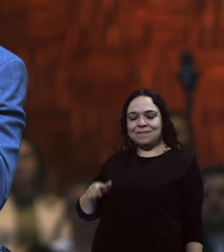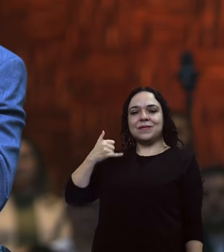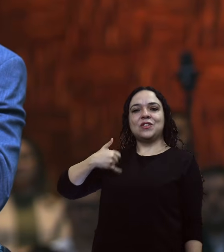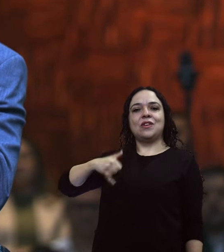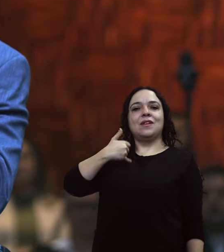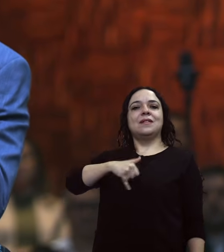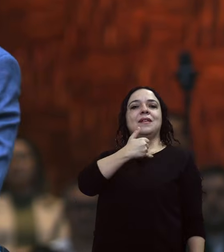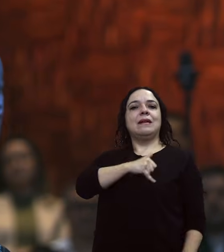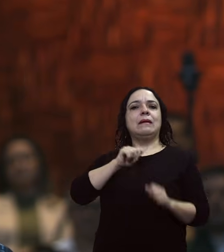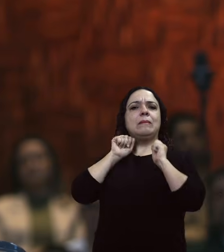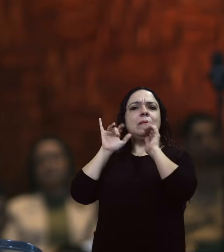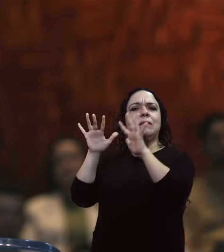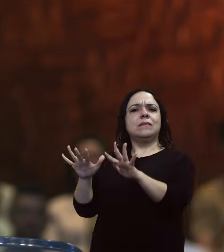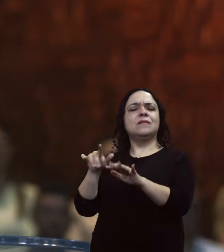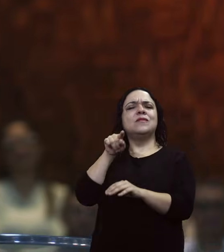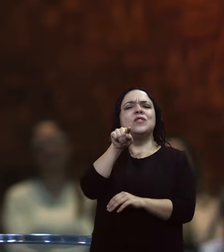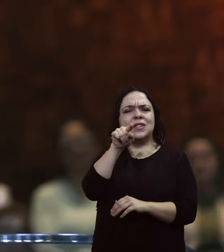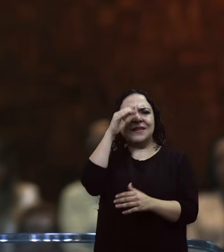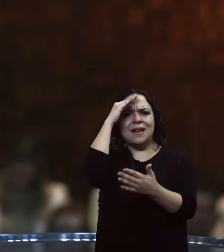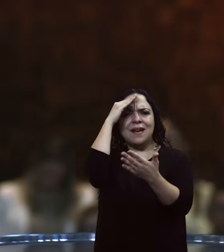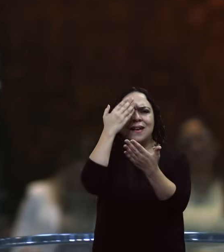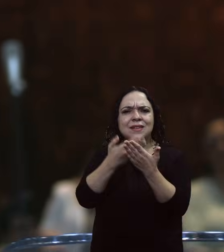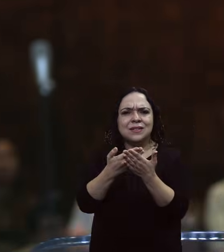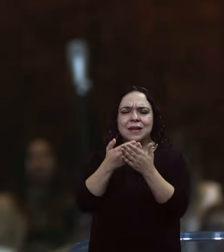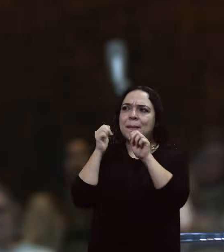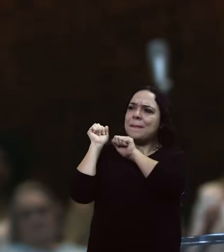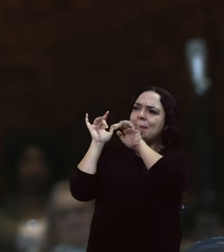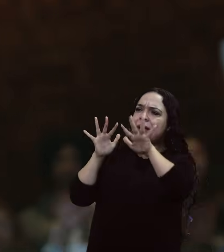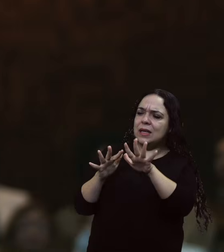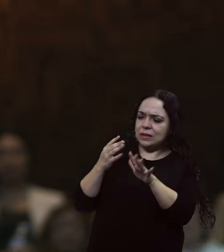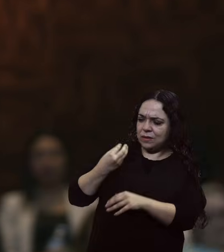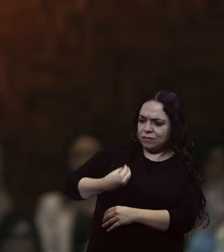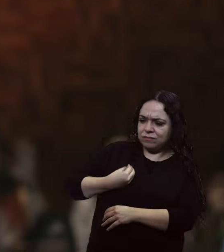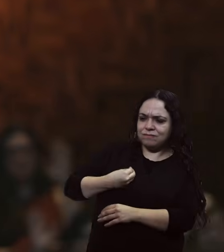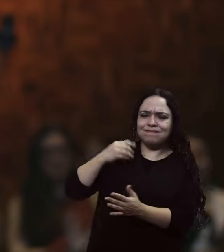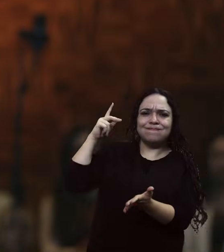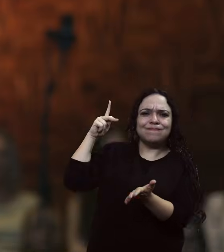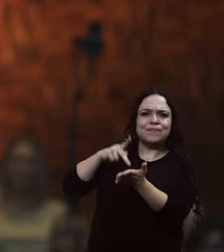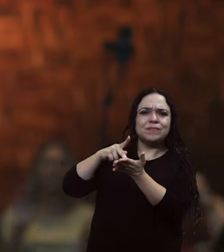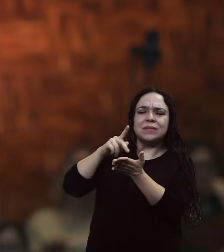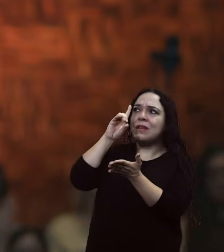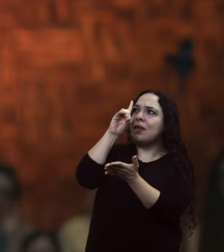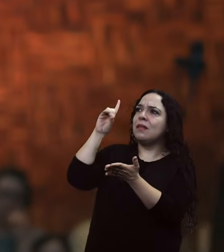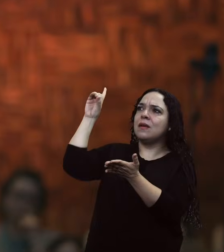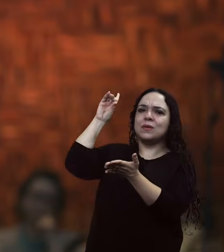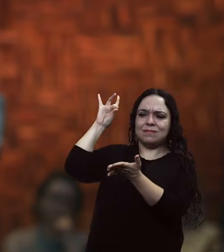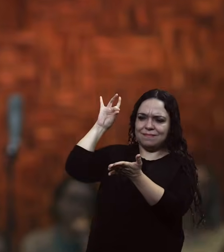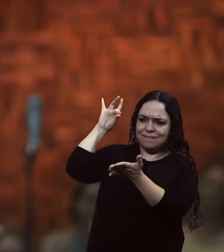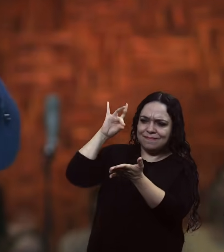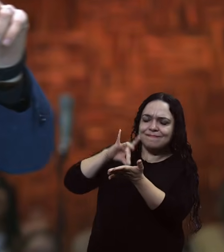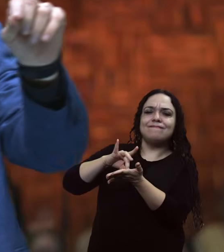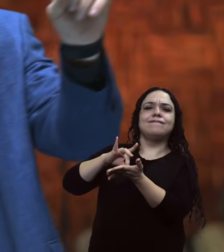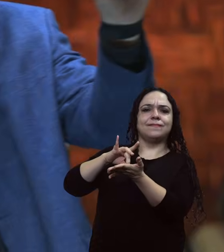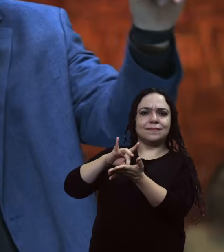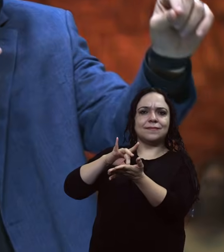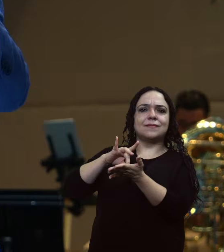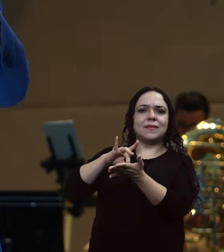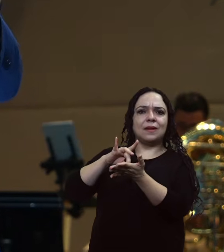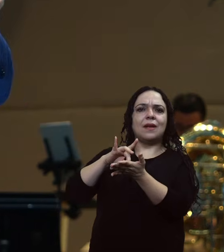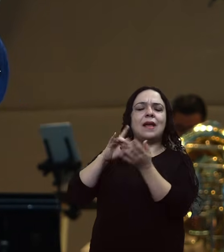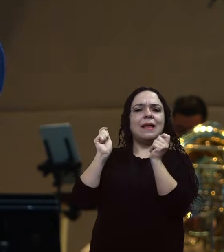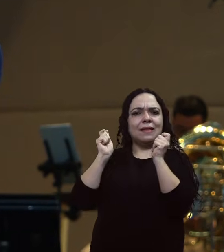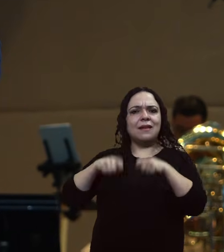homem. Quantos creem que a bênção de Deus é algo real? Quantos creem que a bênção de Deus, ela